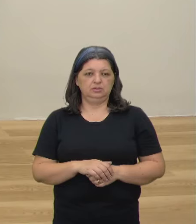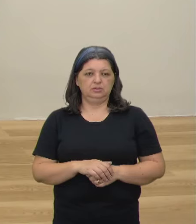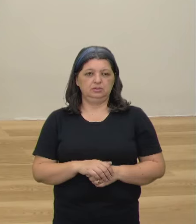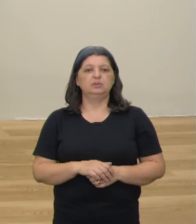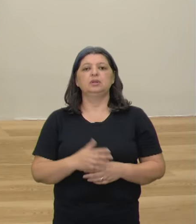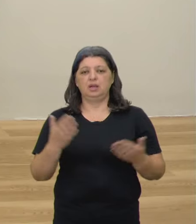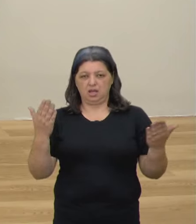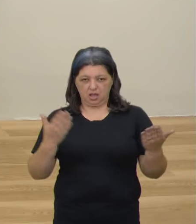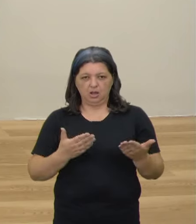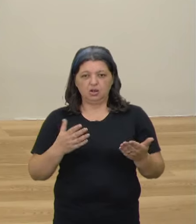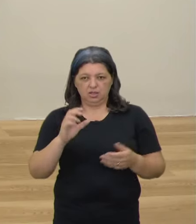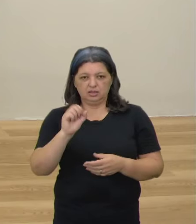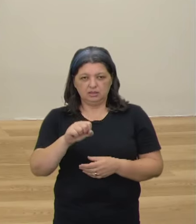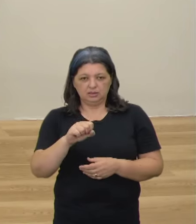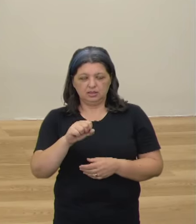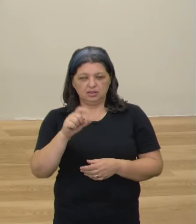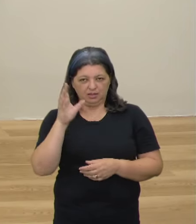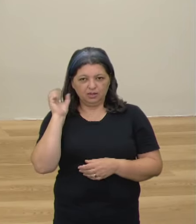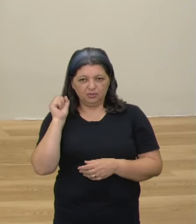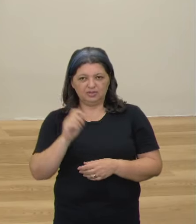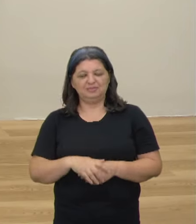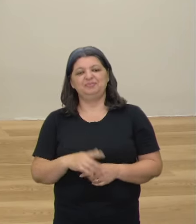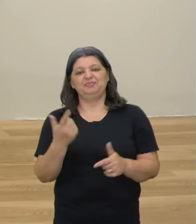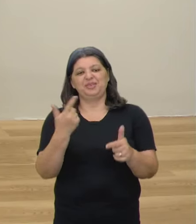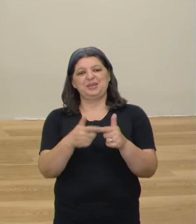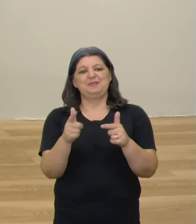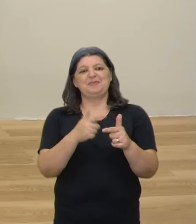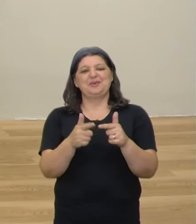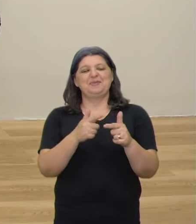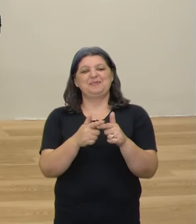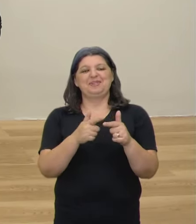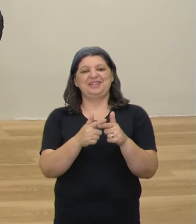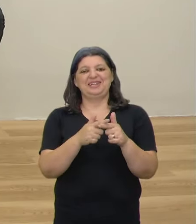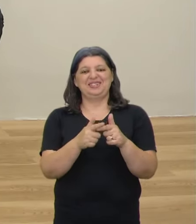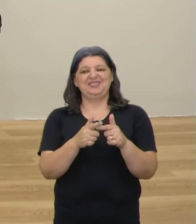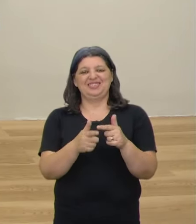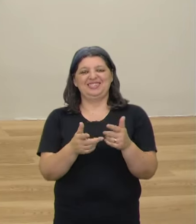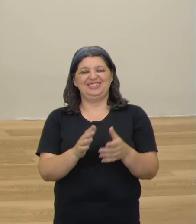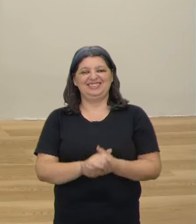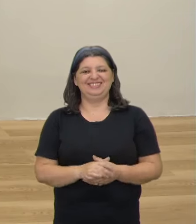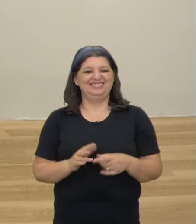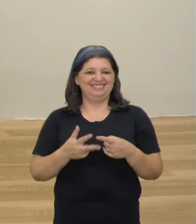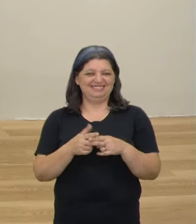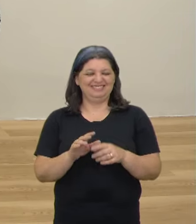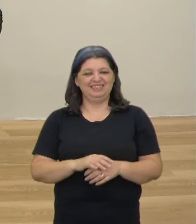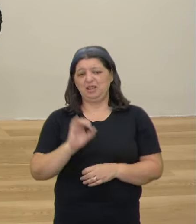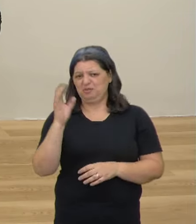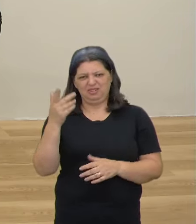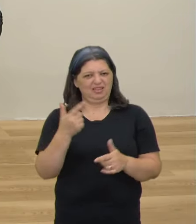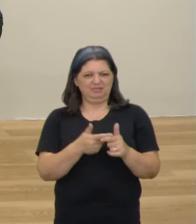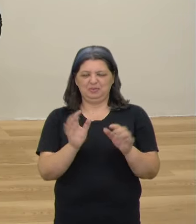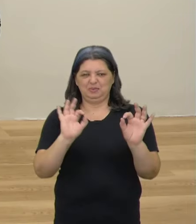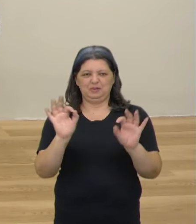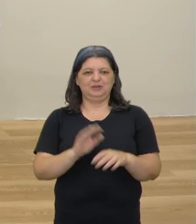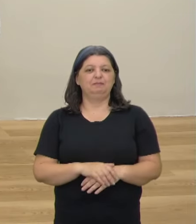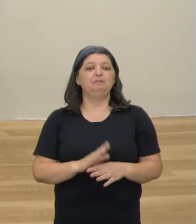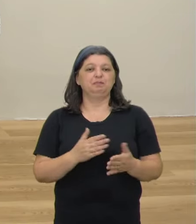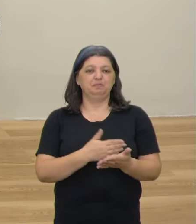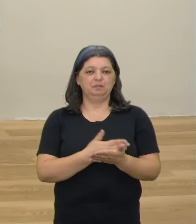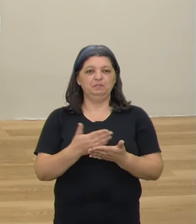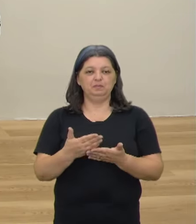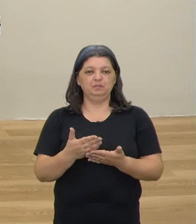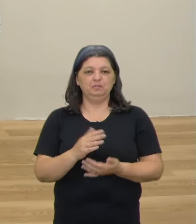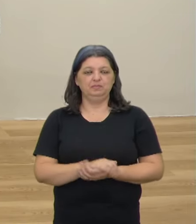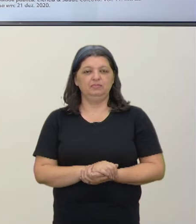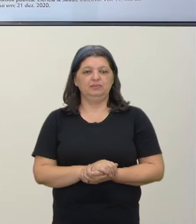Agora tá funcionando? Estamos com problemas técnicos. Acontece. Super sucesso. Então, assim, para começar, a gente trouxe